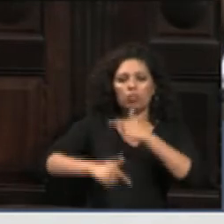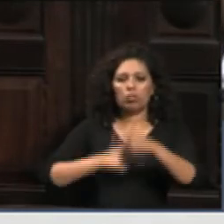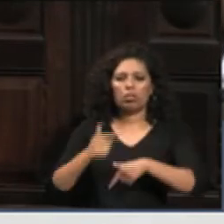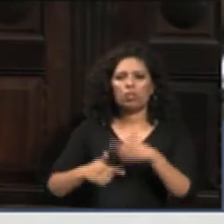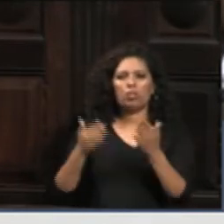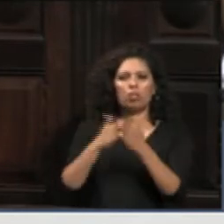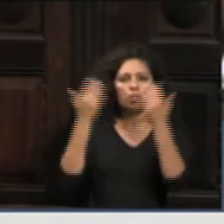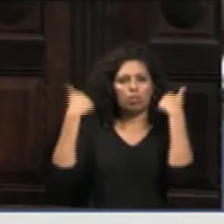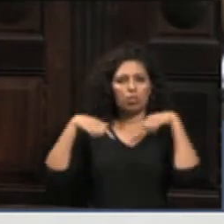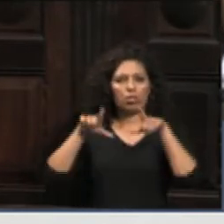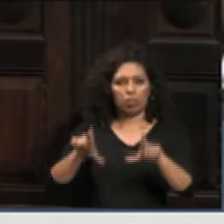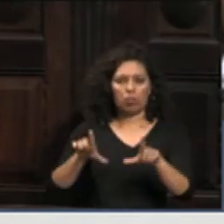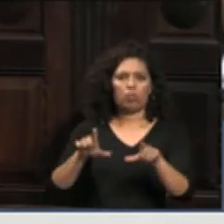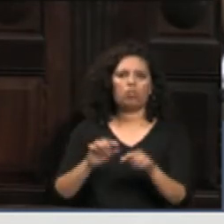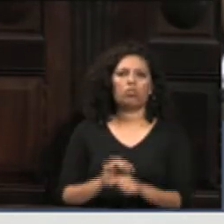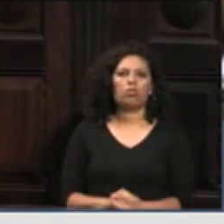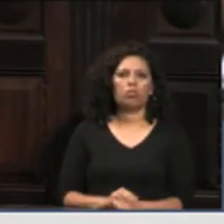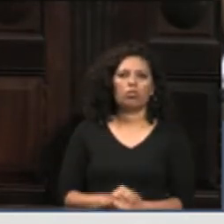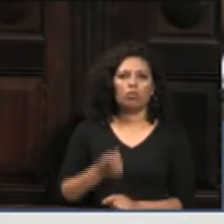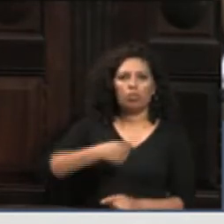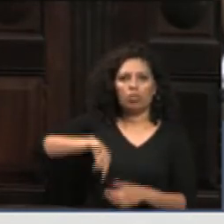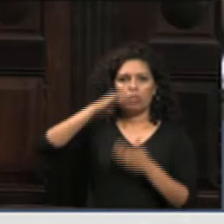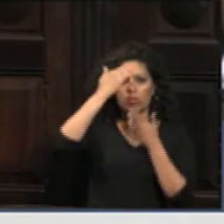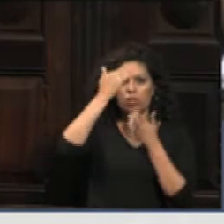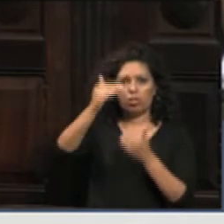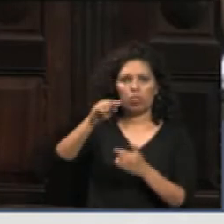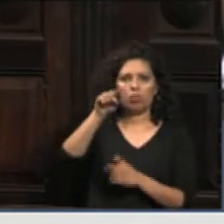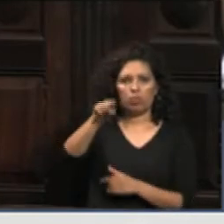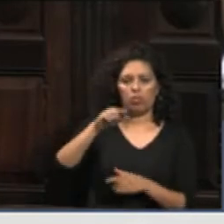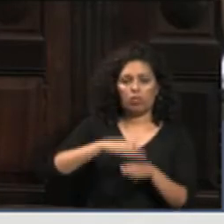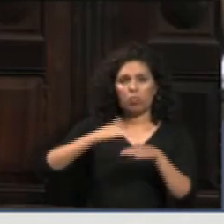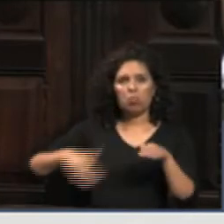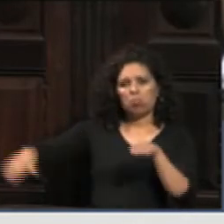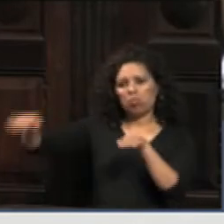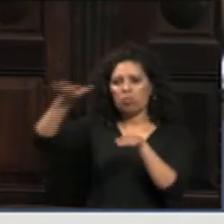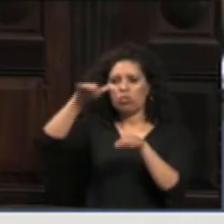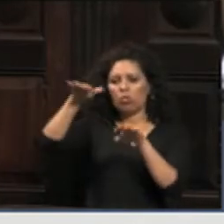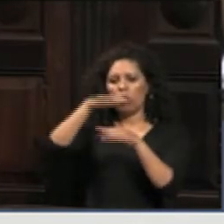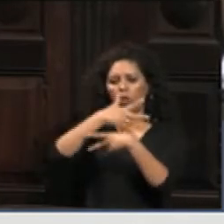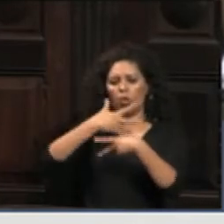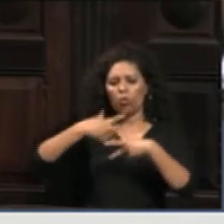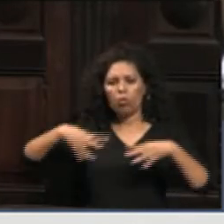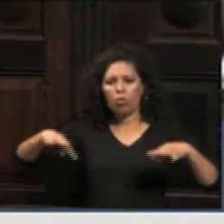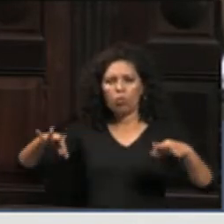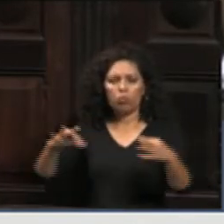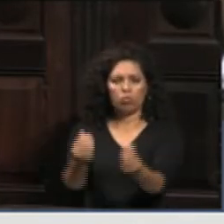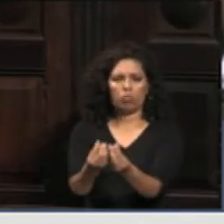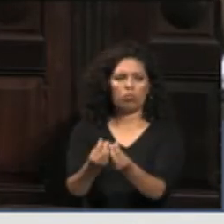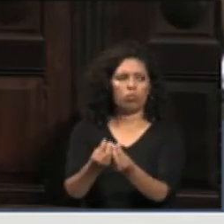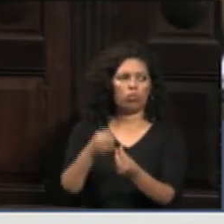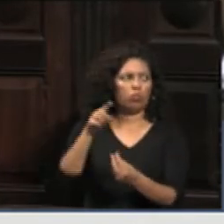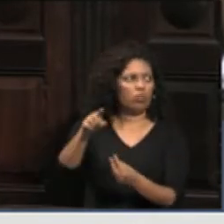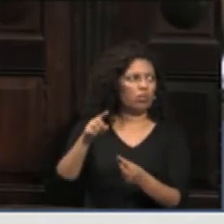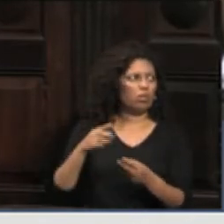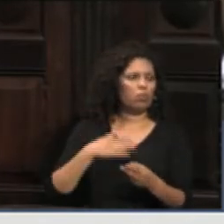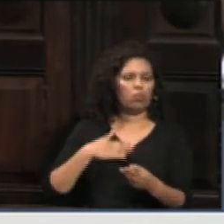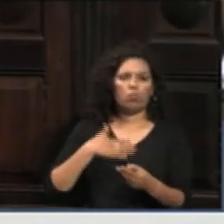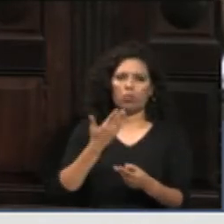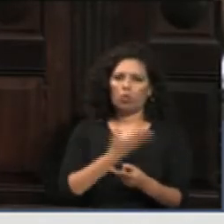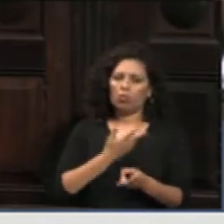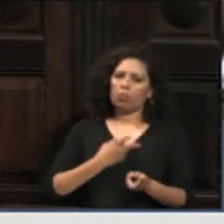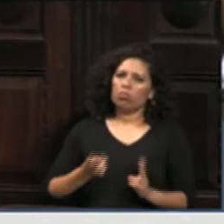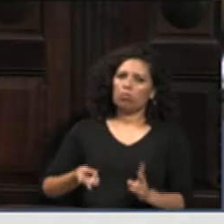Excelência deu um exemplo muito superior a tudo. Vossa Excelência conseguiu aqui ser amigo mesmo dos